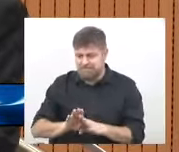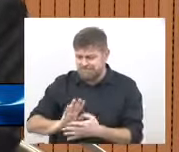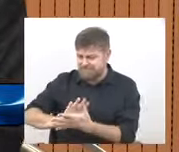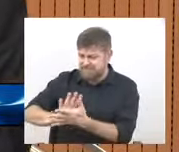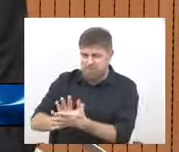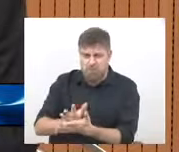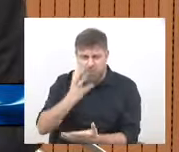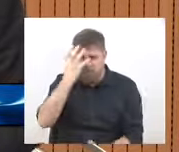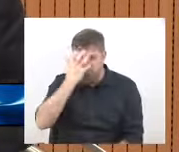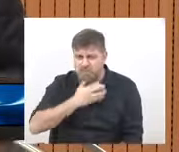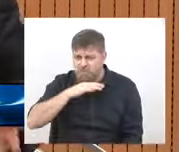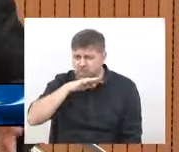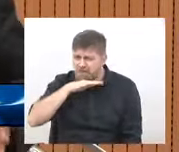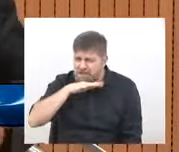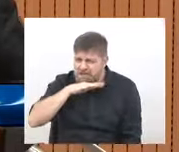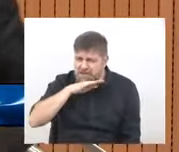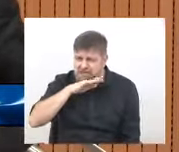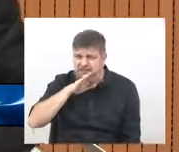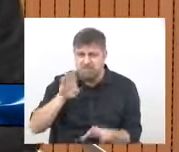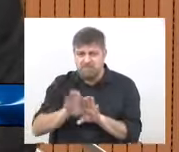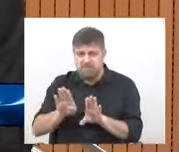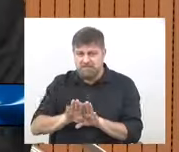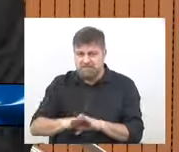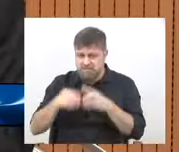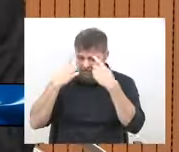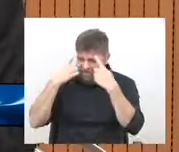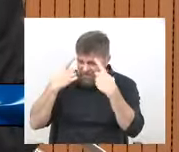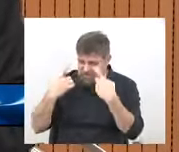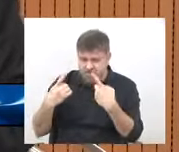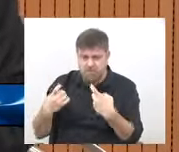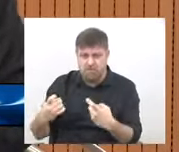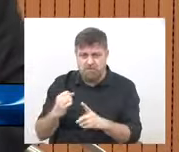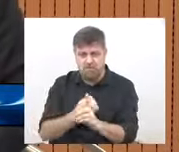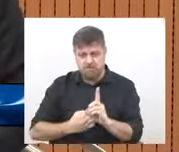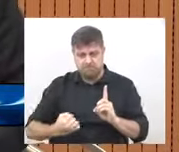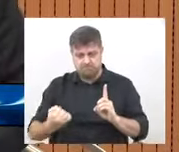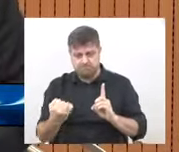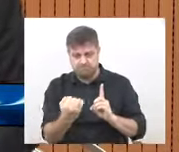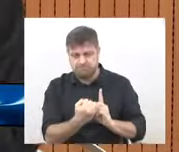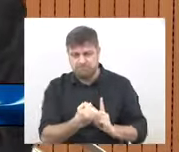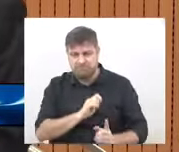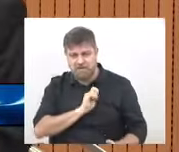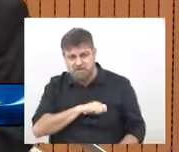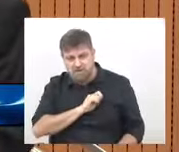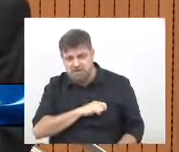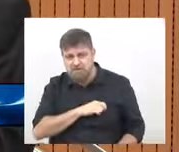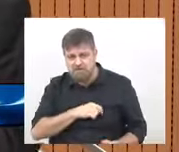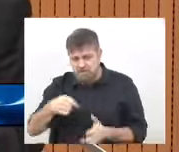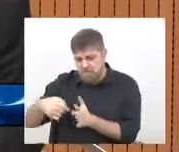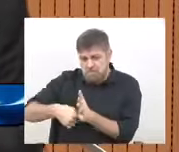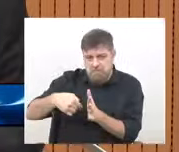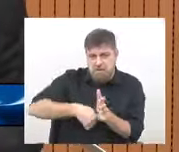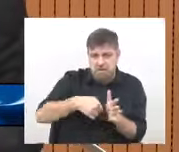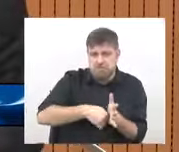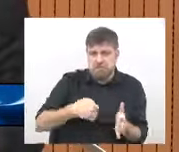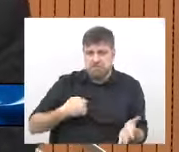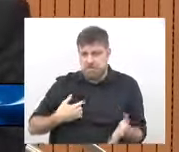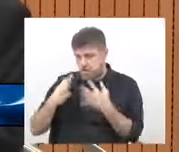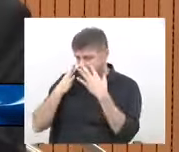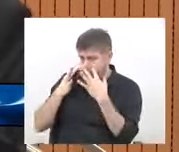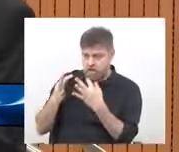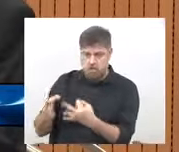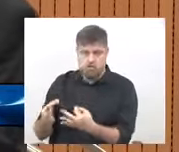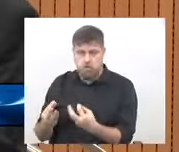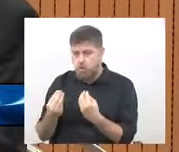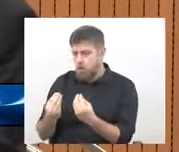aterradores da nossa sociedade, com o nível de violência que temos na nossa sociedade, alguns me perguntaram, puxa, mas tanta atenção